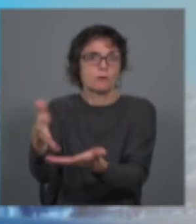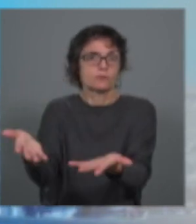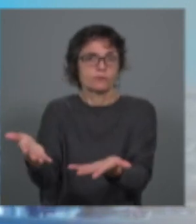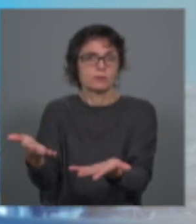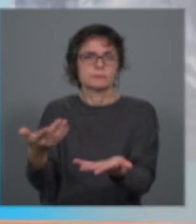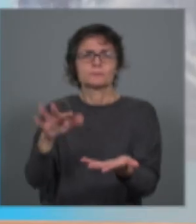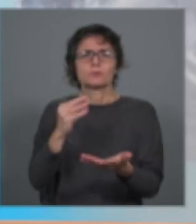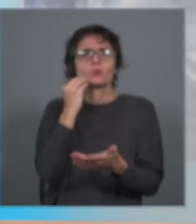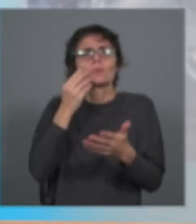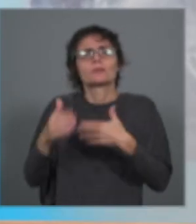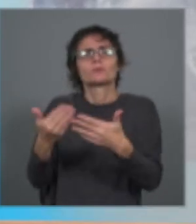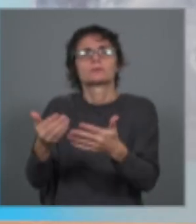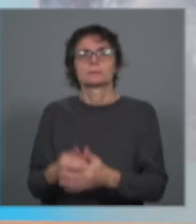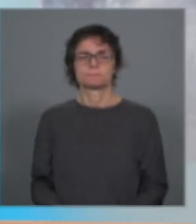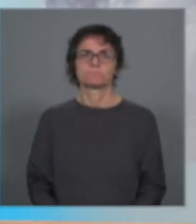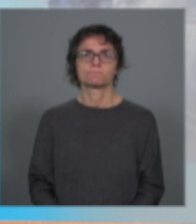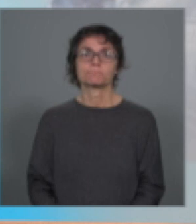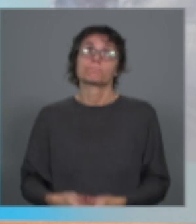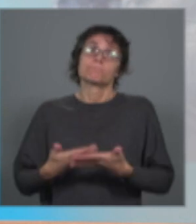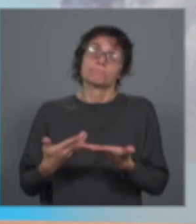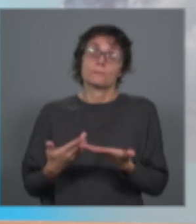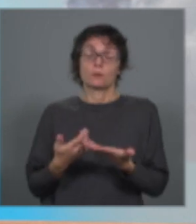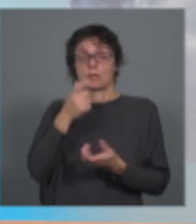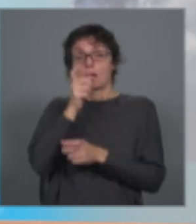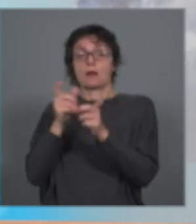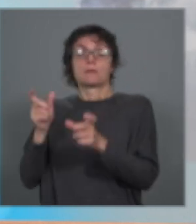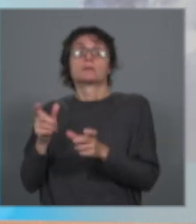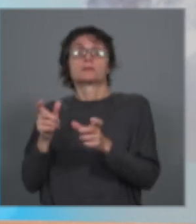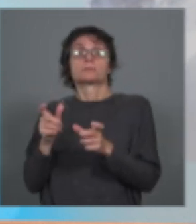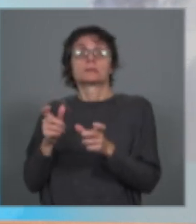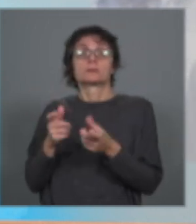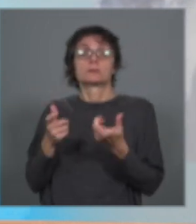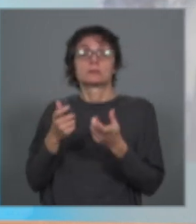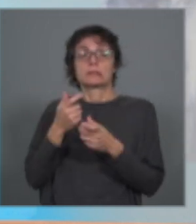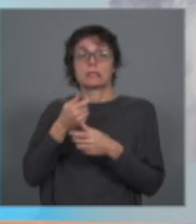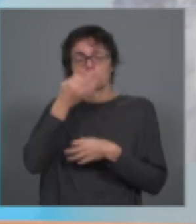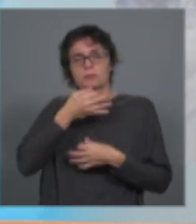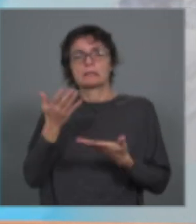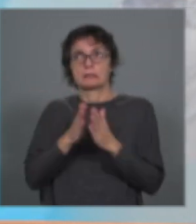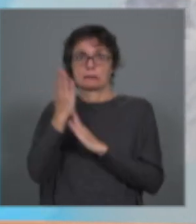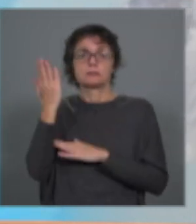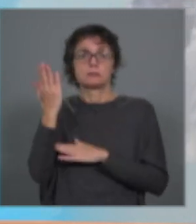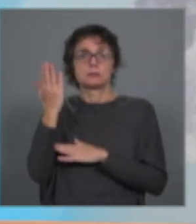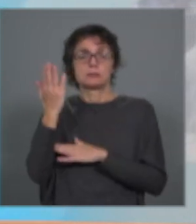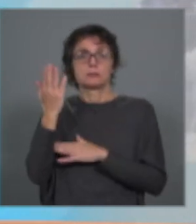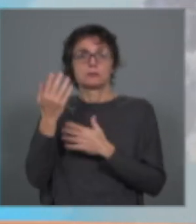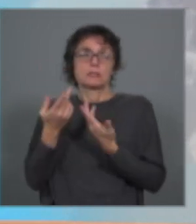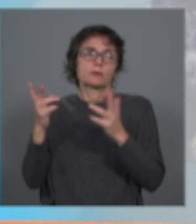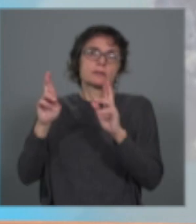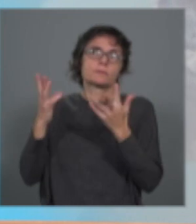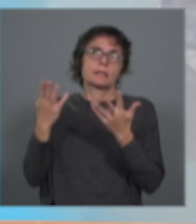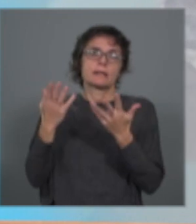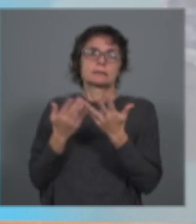pessoas crentes, a fundamentação da sua esperança há de ser sempre o seu Deus, não é? Este é